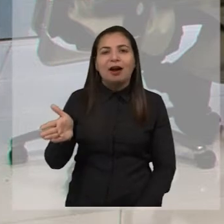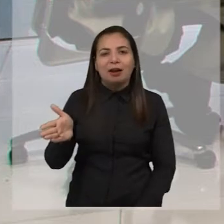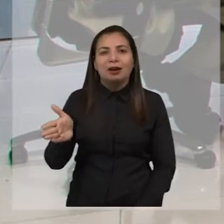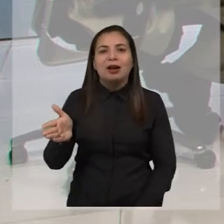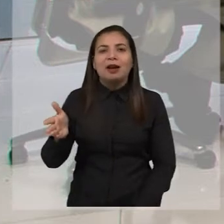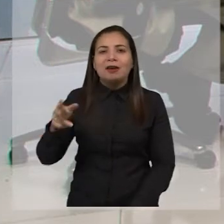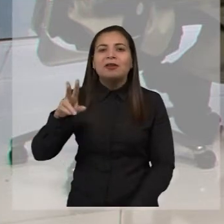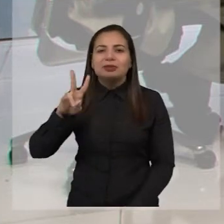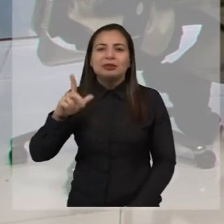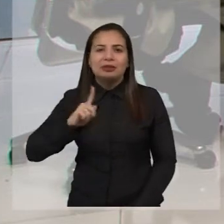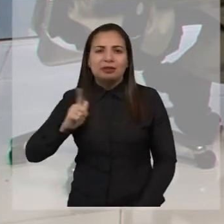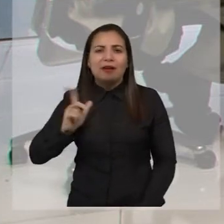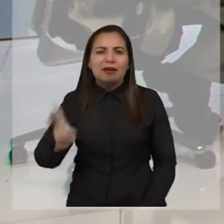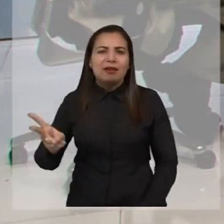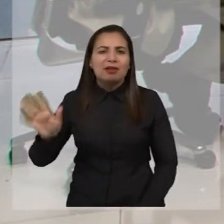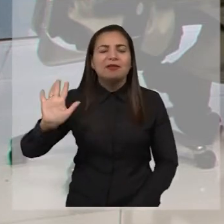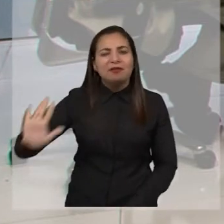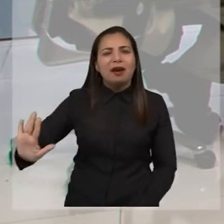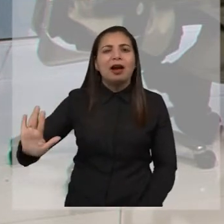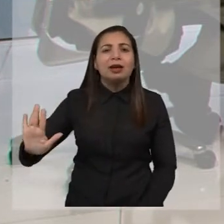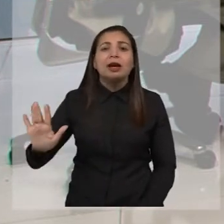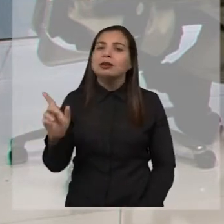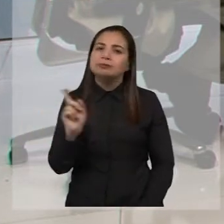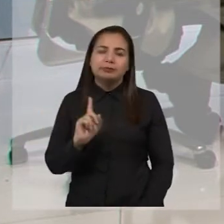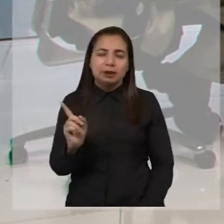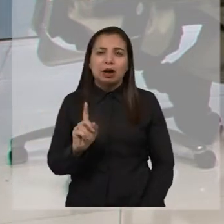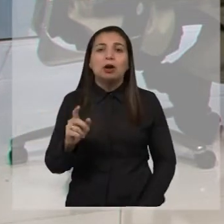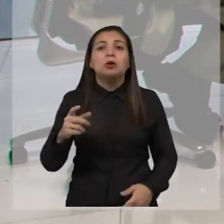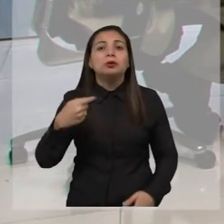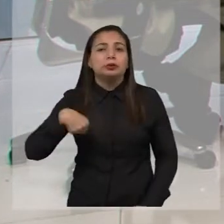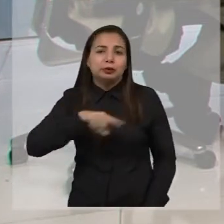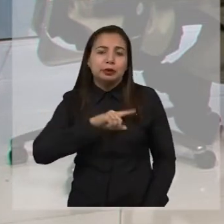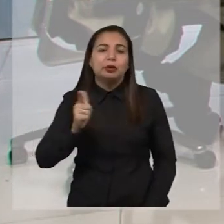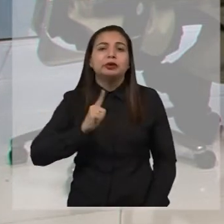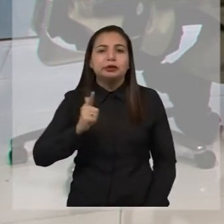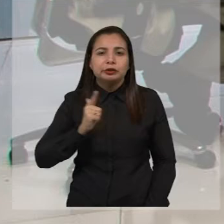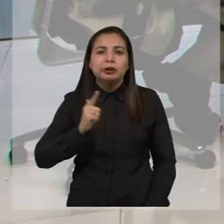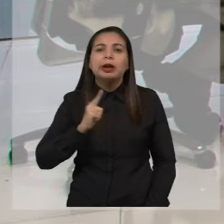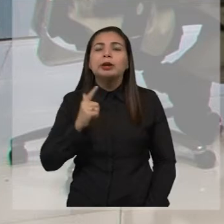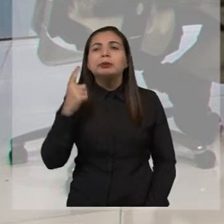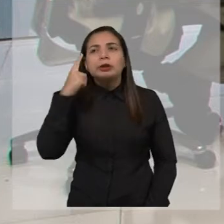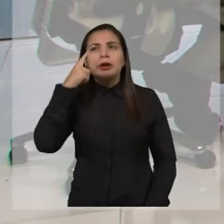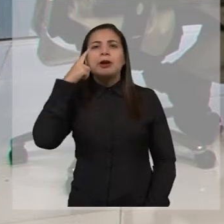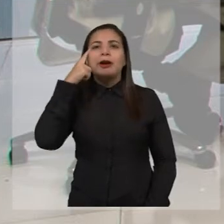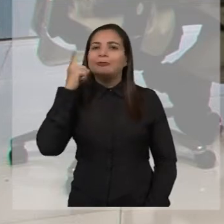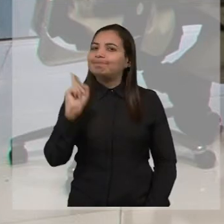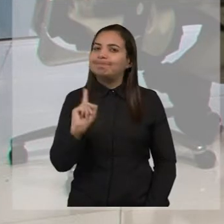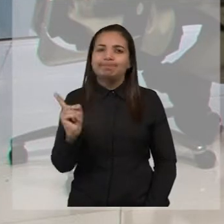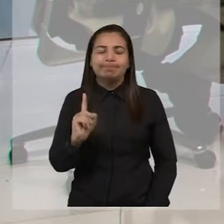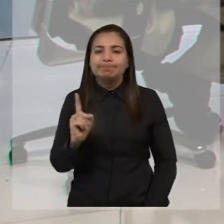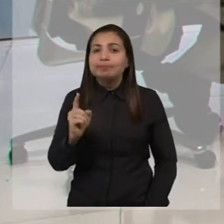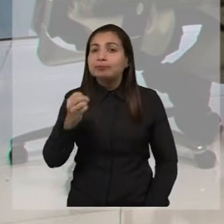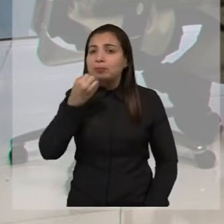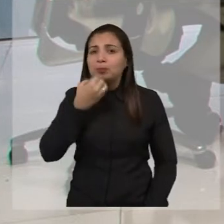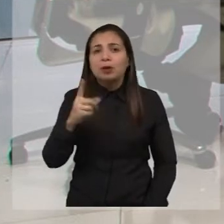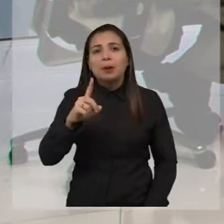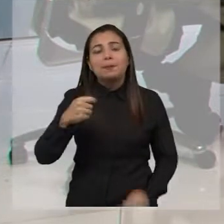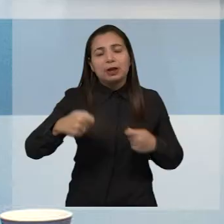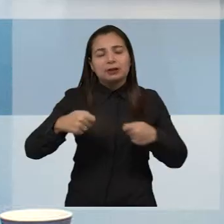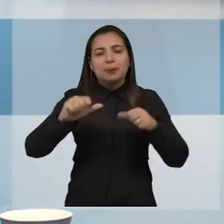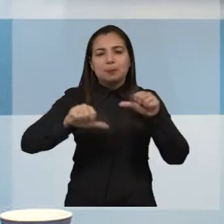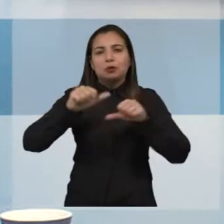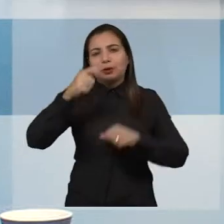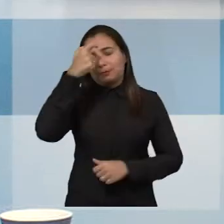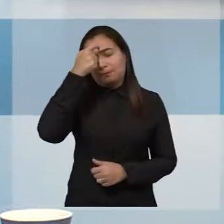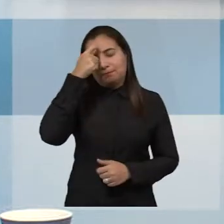e jogado lá. Segregado lá. E é um engano desses terríveis, pensar dessa